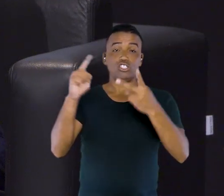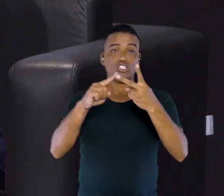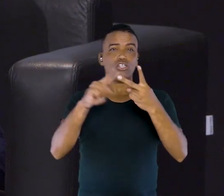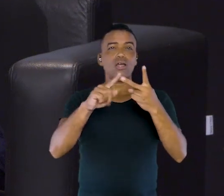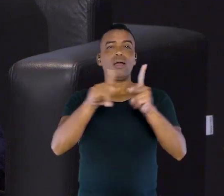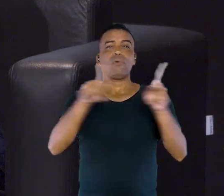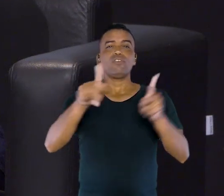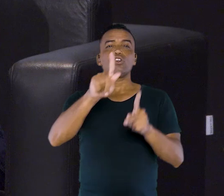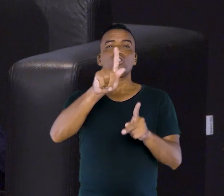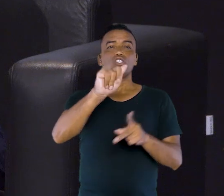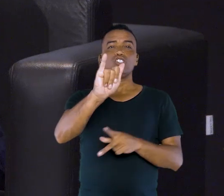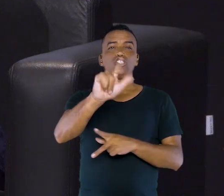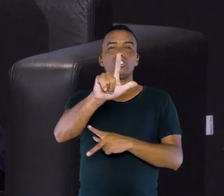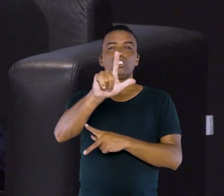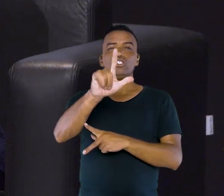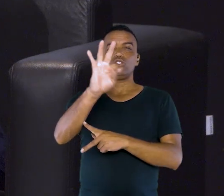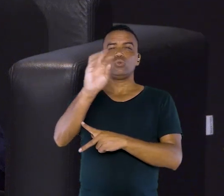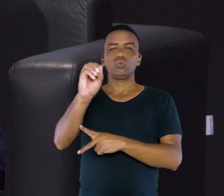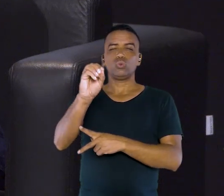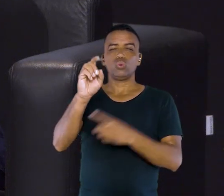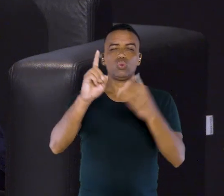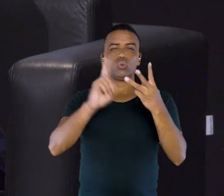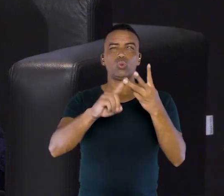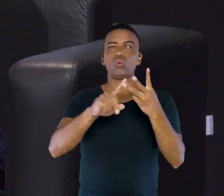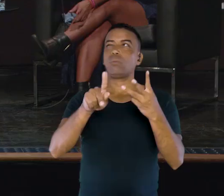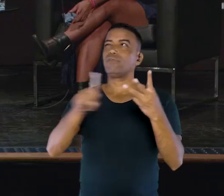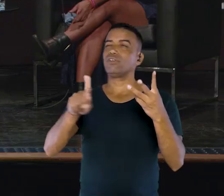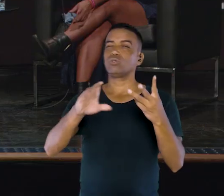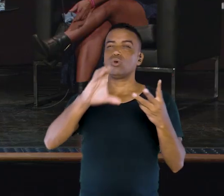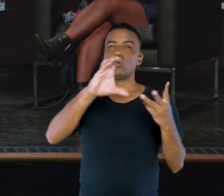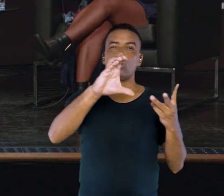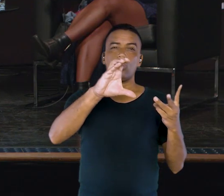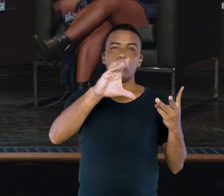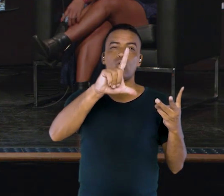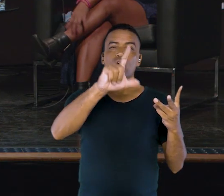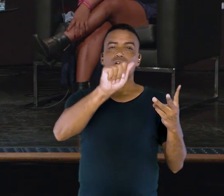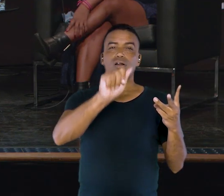o professor Cláudio.